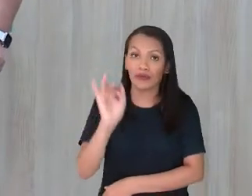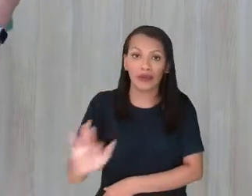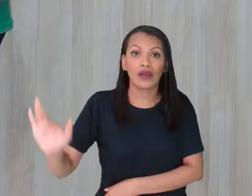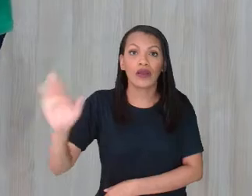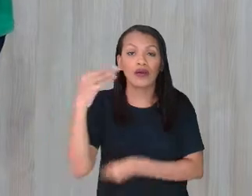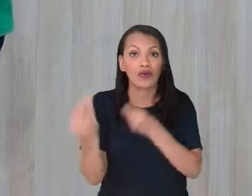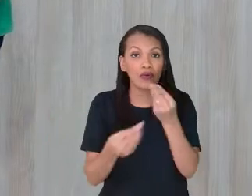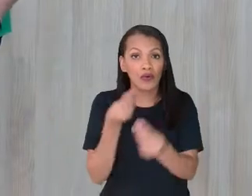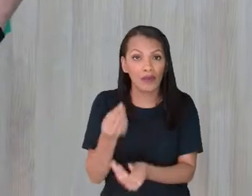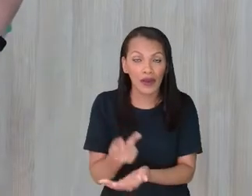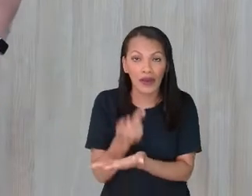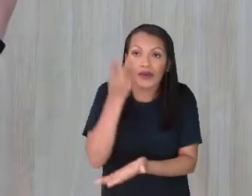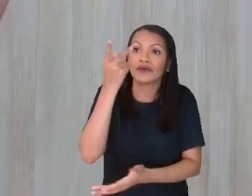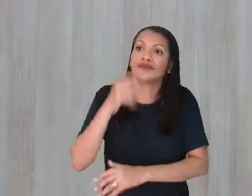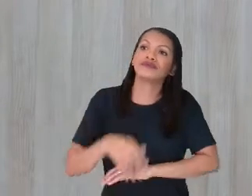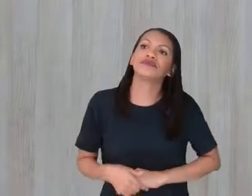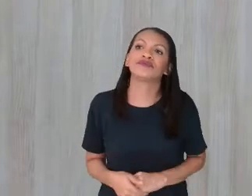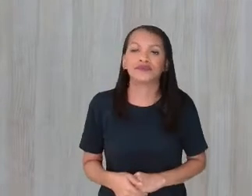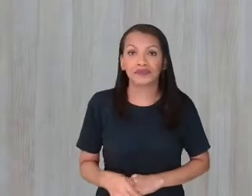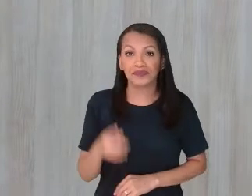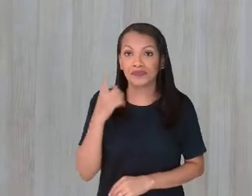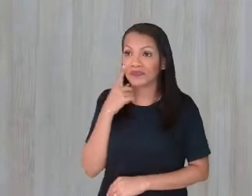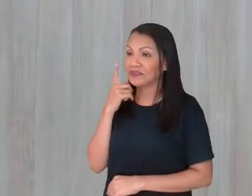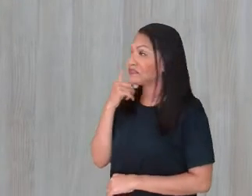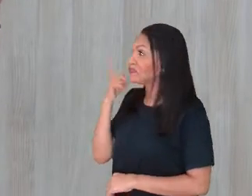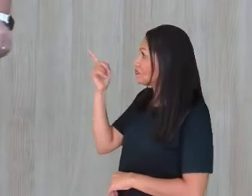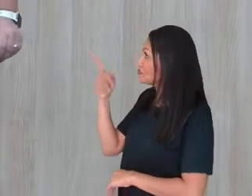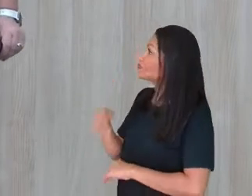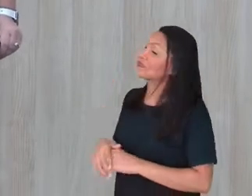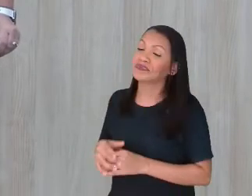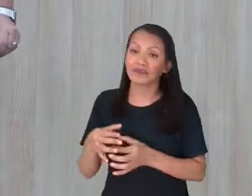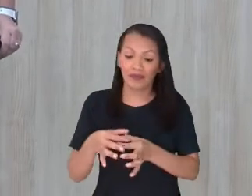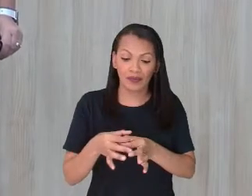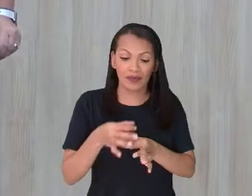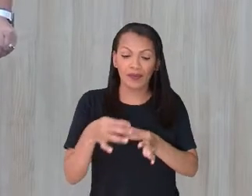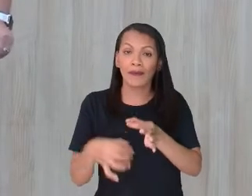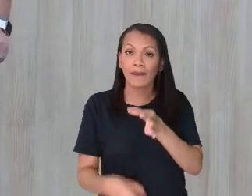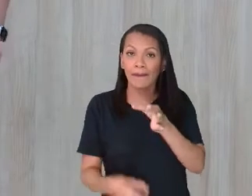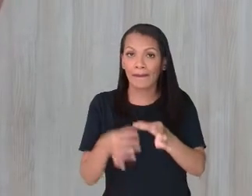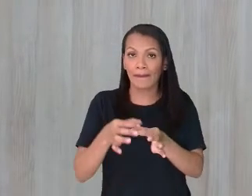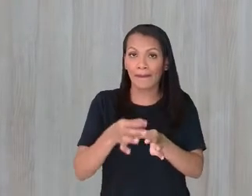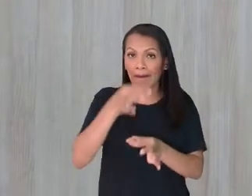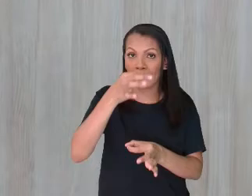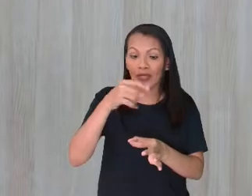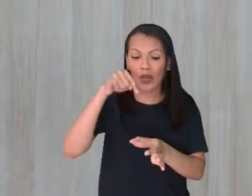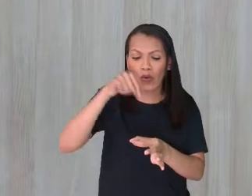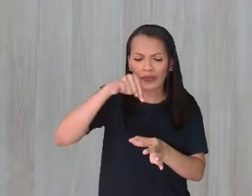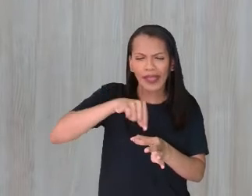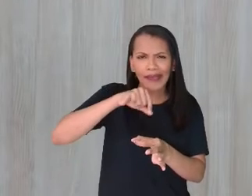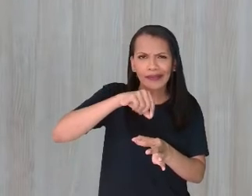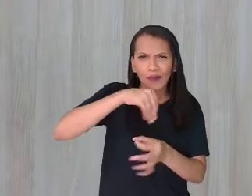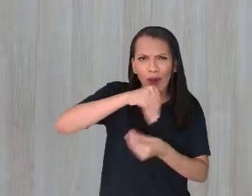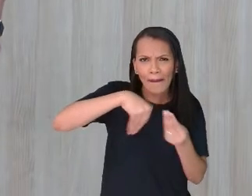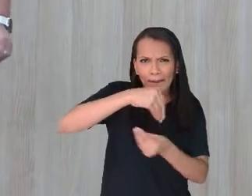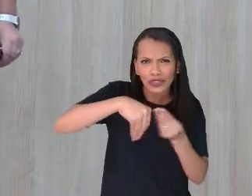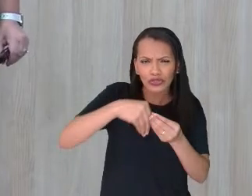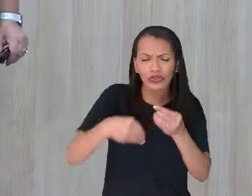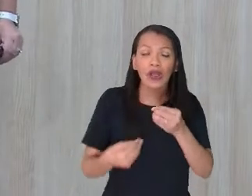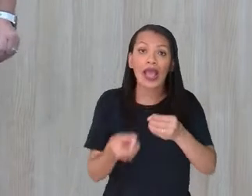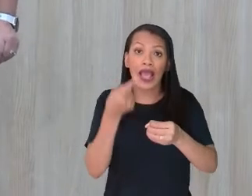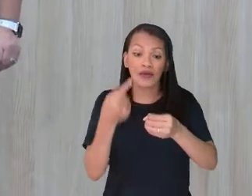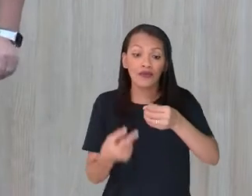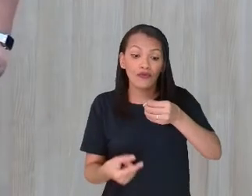eu tenho, nessa representação, esse tubo de ensaio com uma mistura homogênea. Aqui o fogo vai